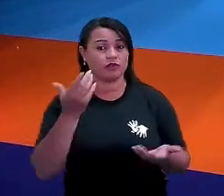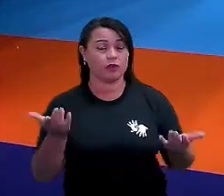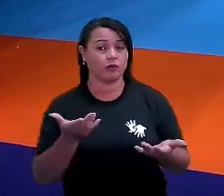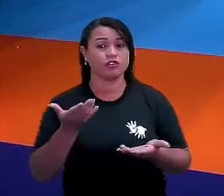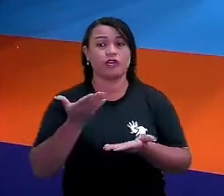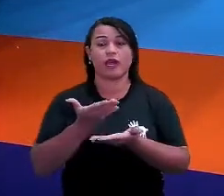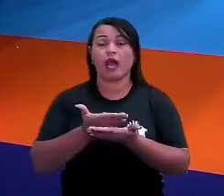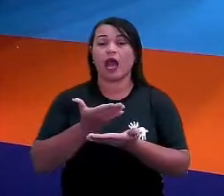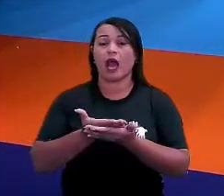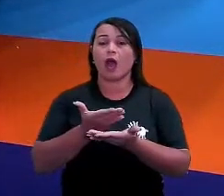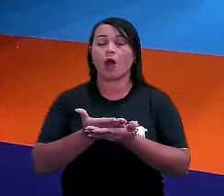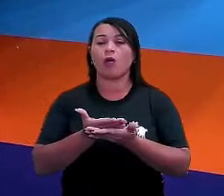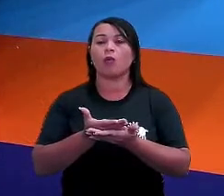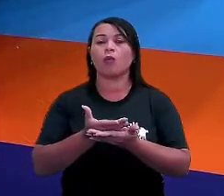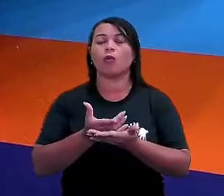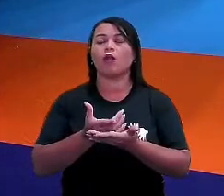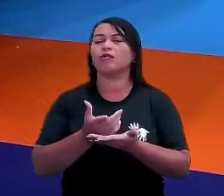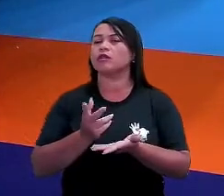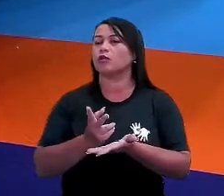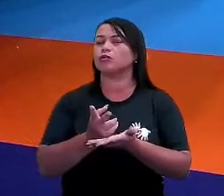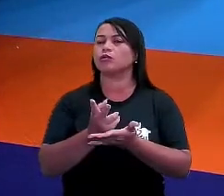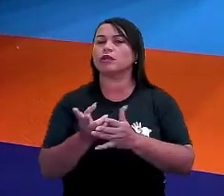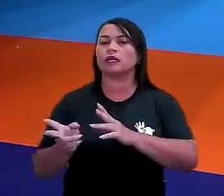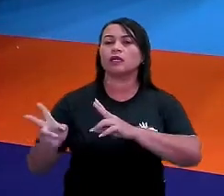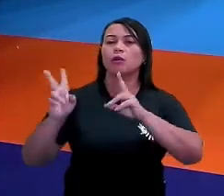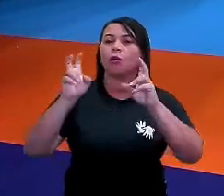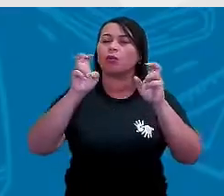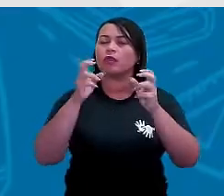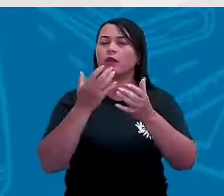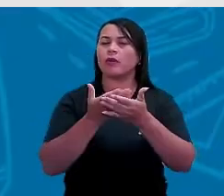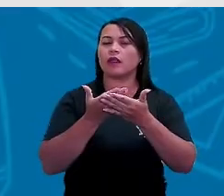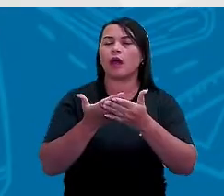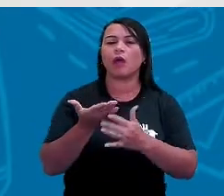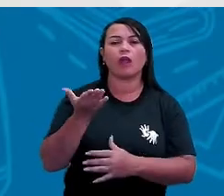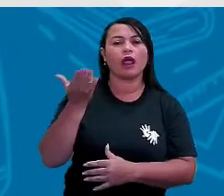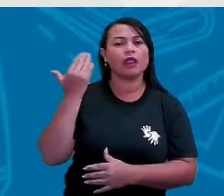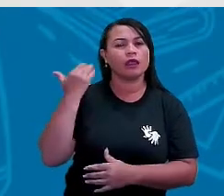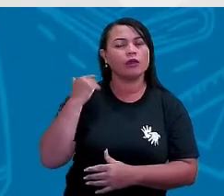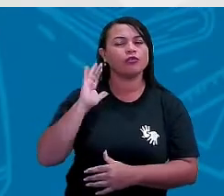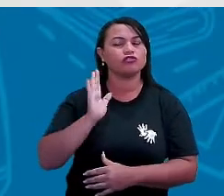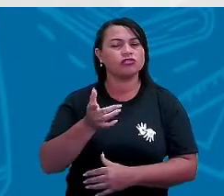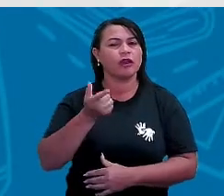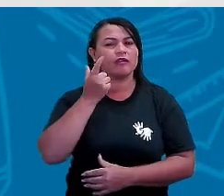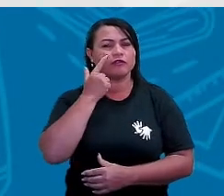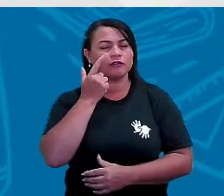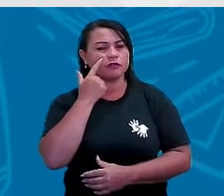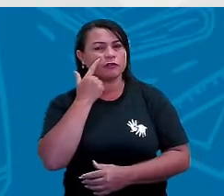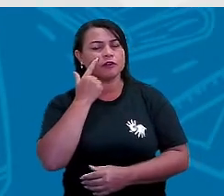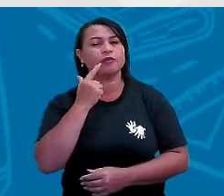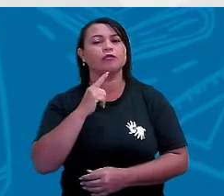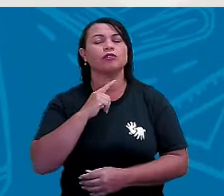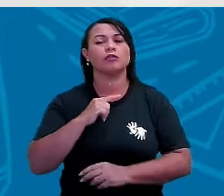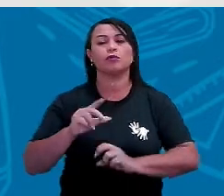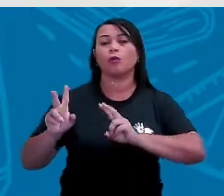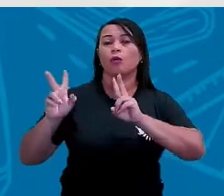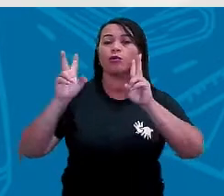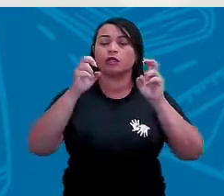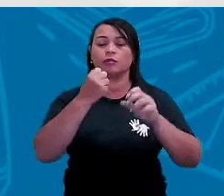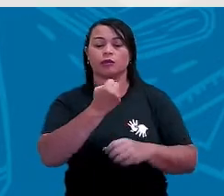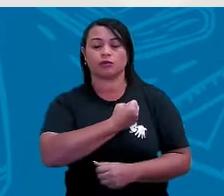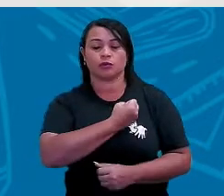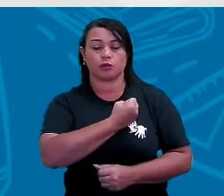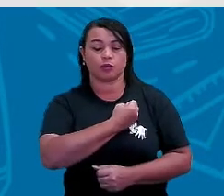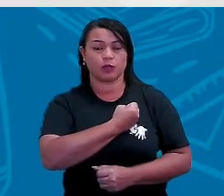de hoje. Eu vou dar continuidade à aula anterior que a gente trabalhou aí, né, na unidade temática